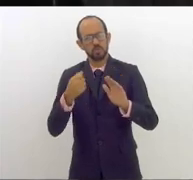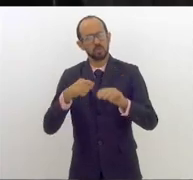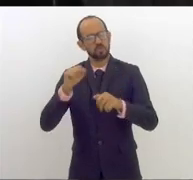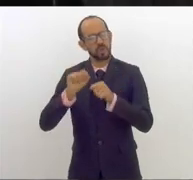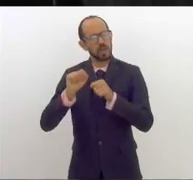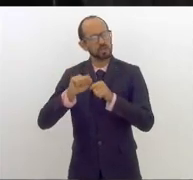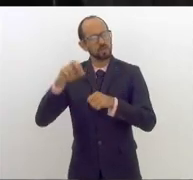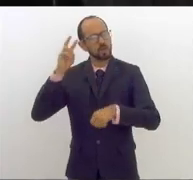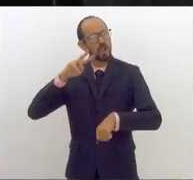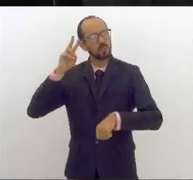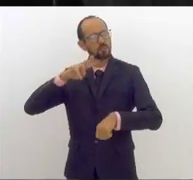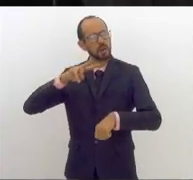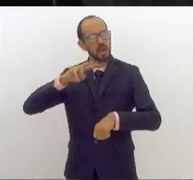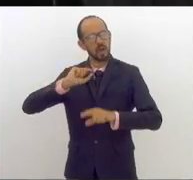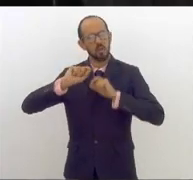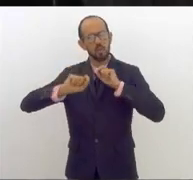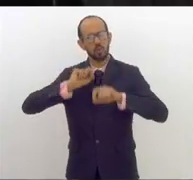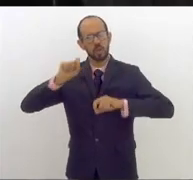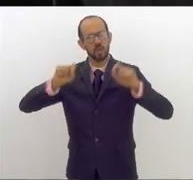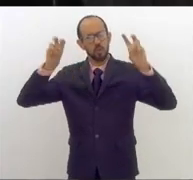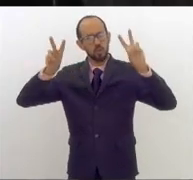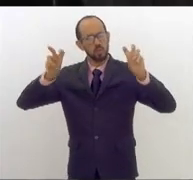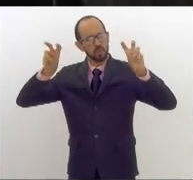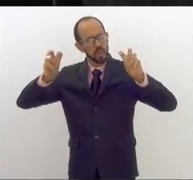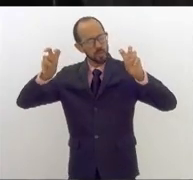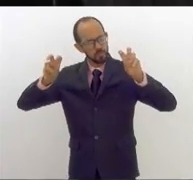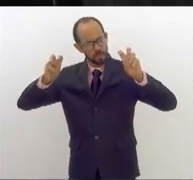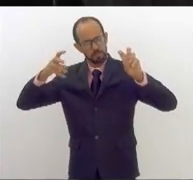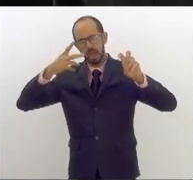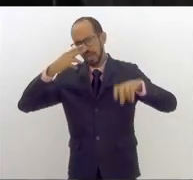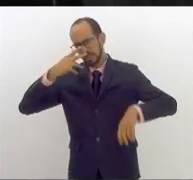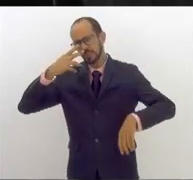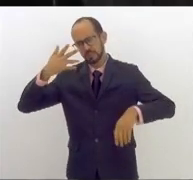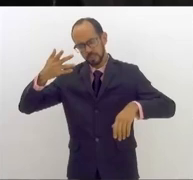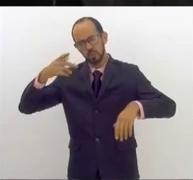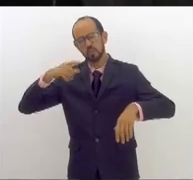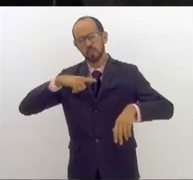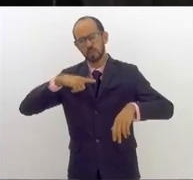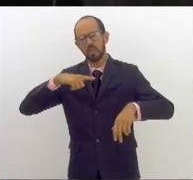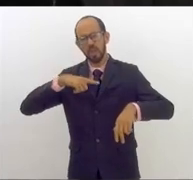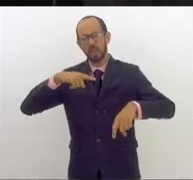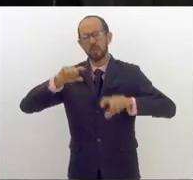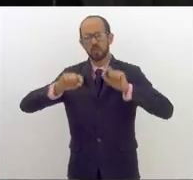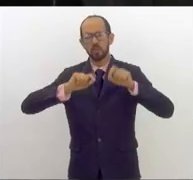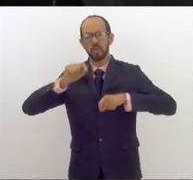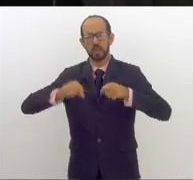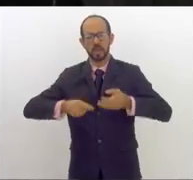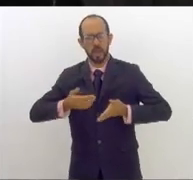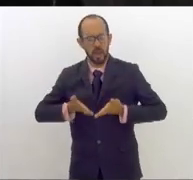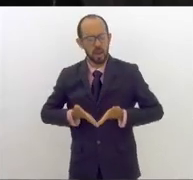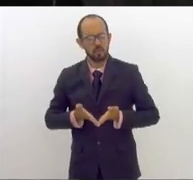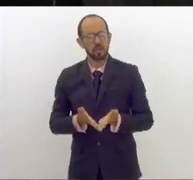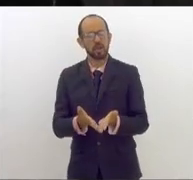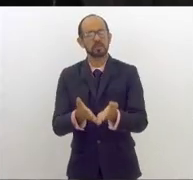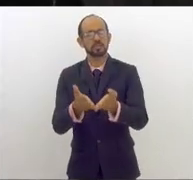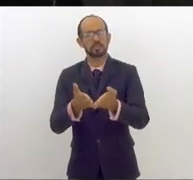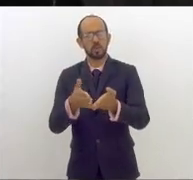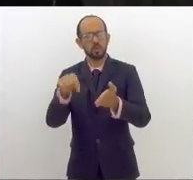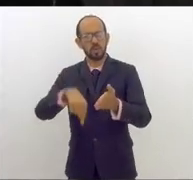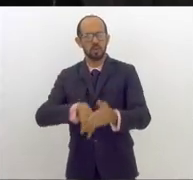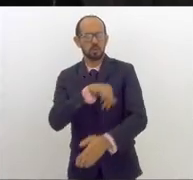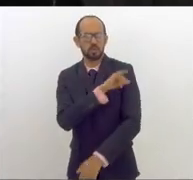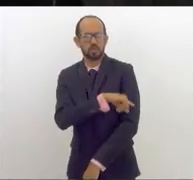linkar é com o tema análogo que é o tema digamos assim da navegação do transporte aquaviário no Rio de Janeiro